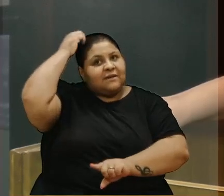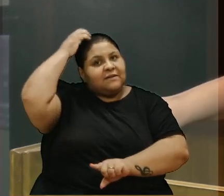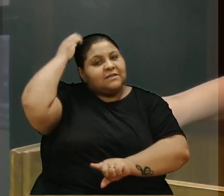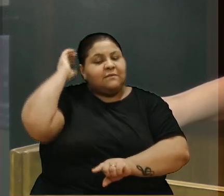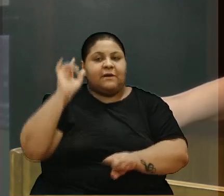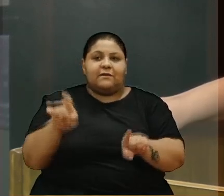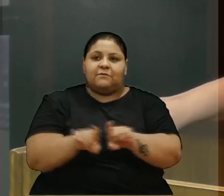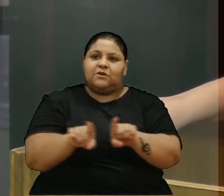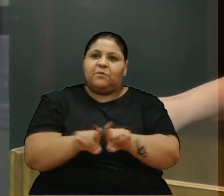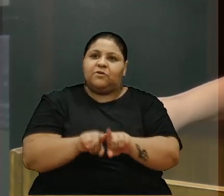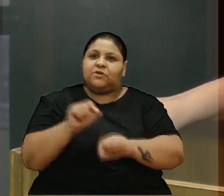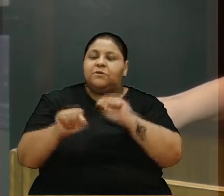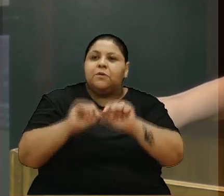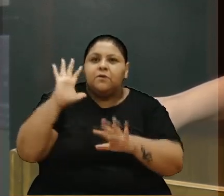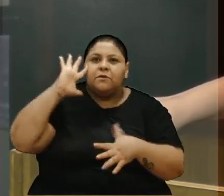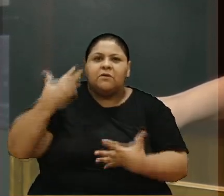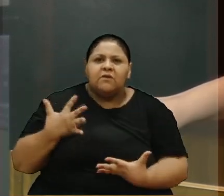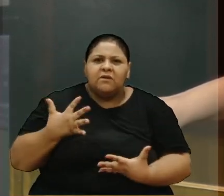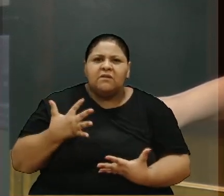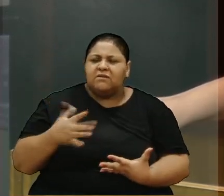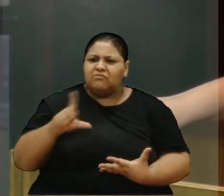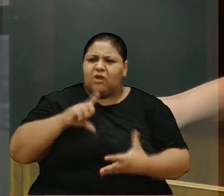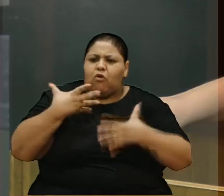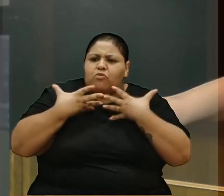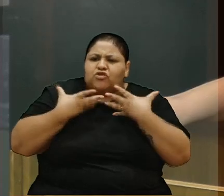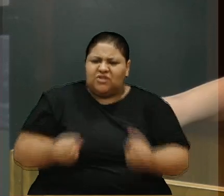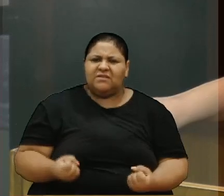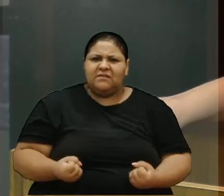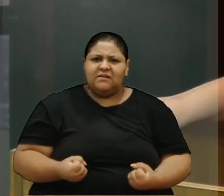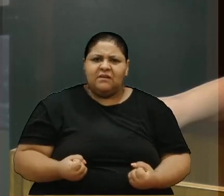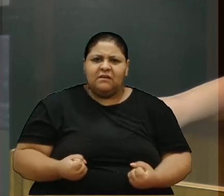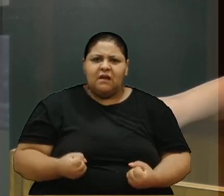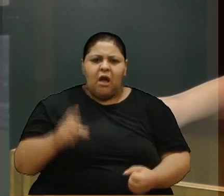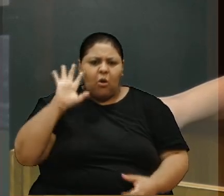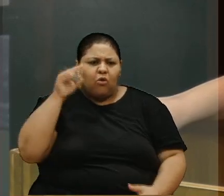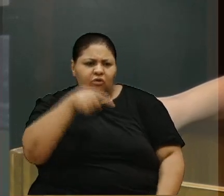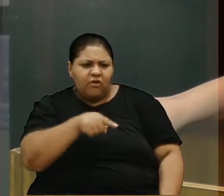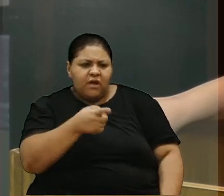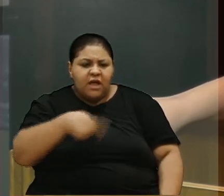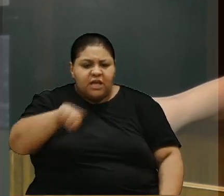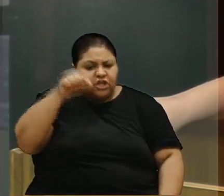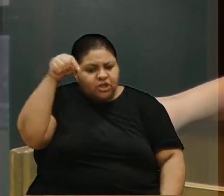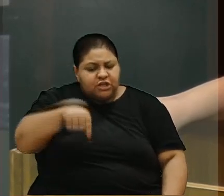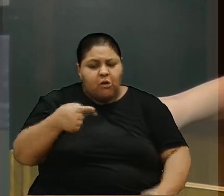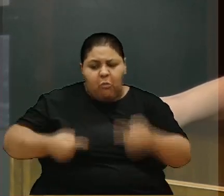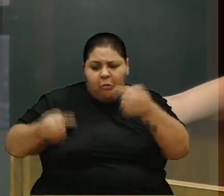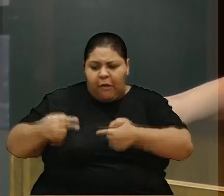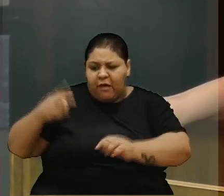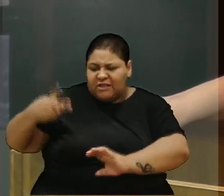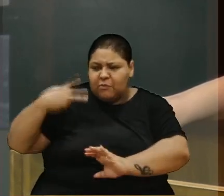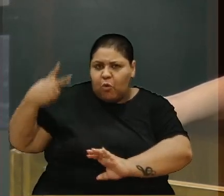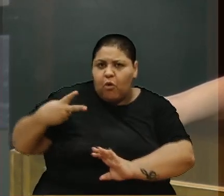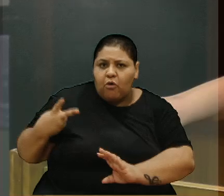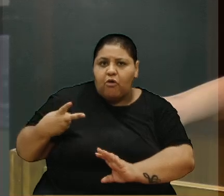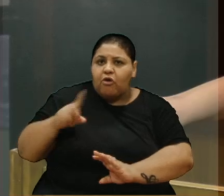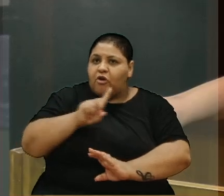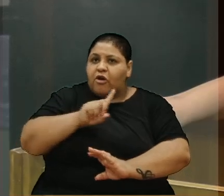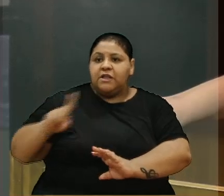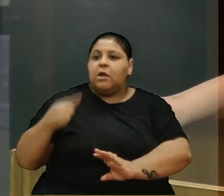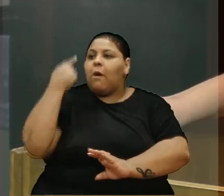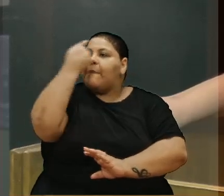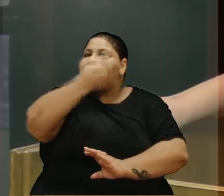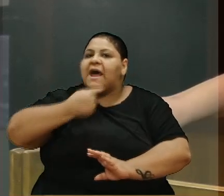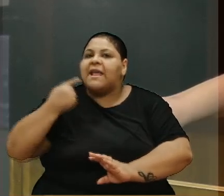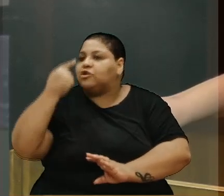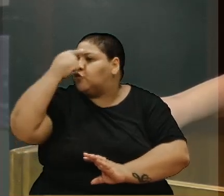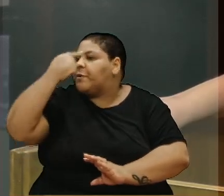Da onde já se viu? Que inadmissível é uma coisa dessa. A gente está aqui para debater política e não a aparência.